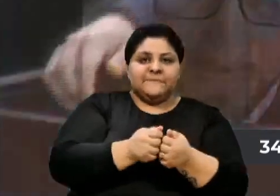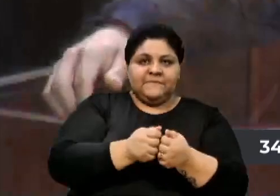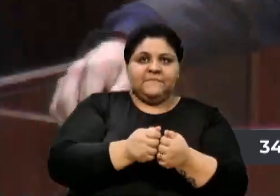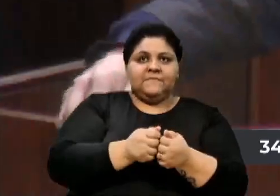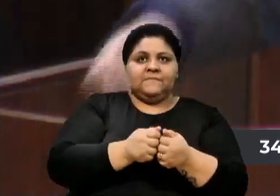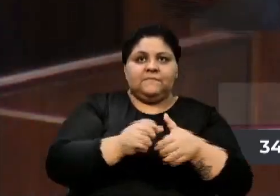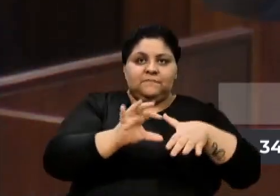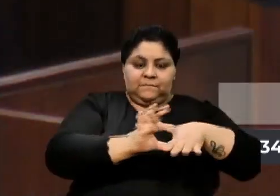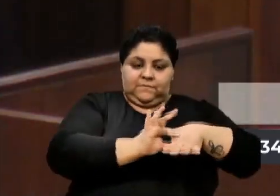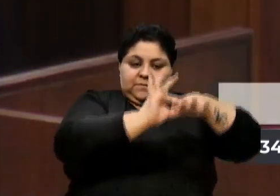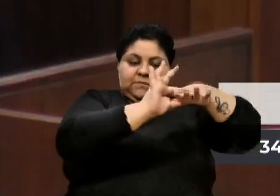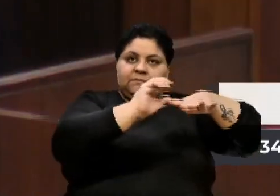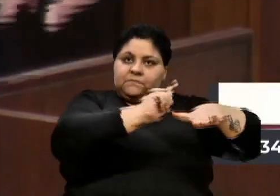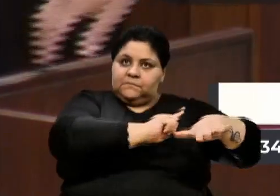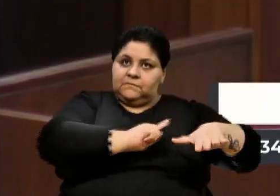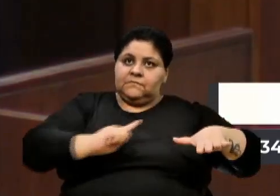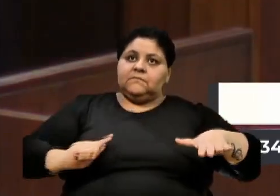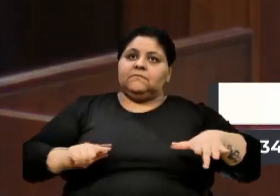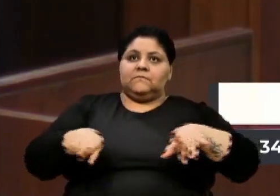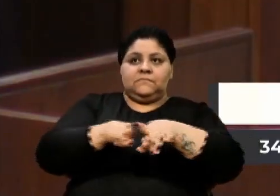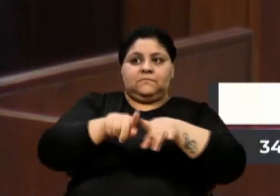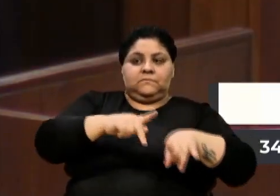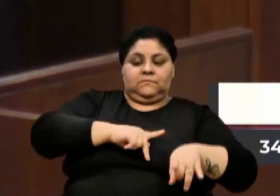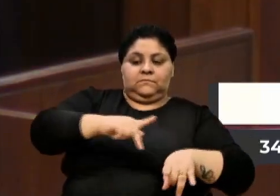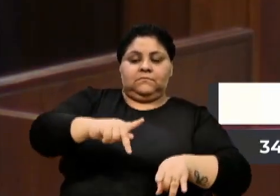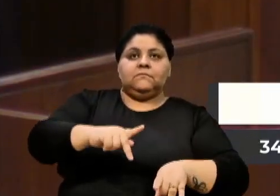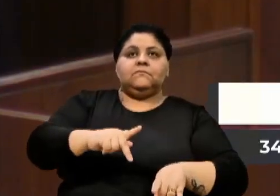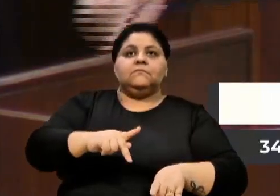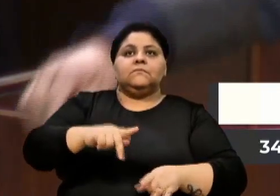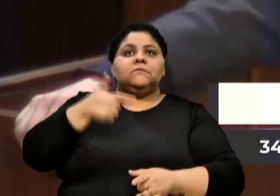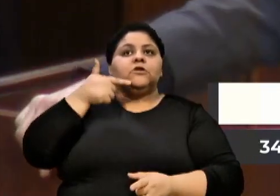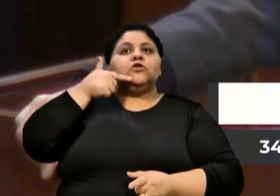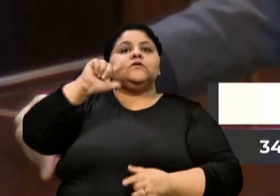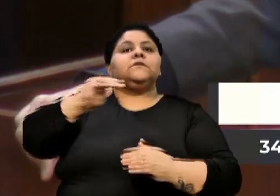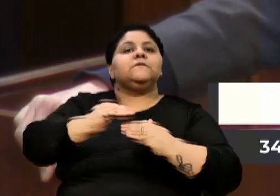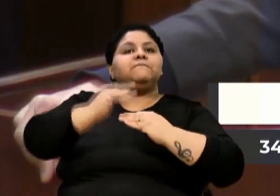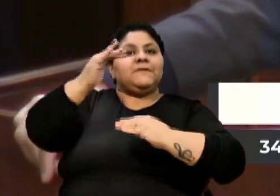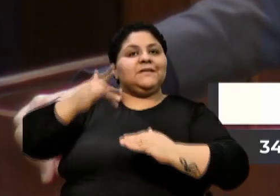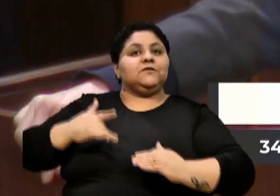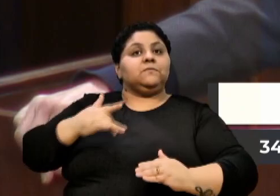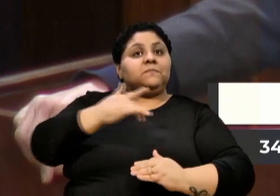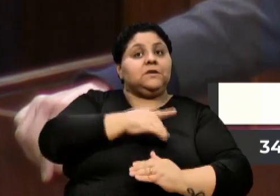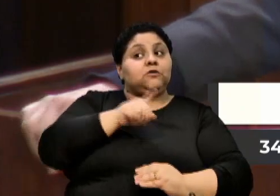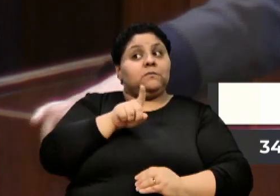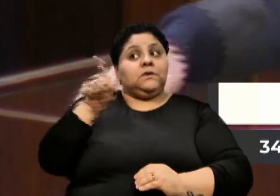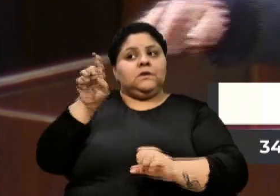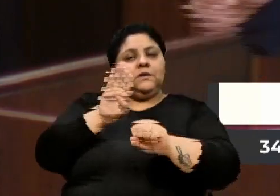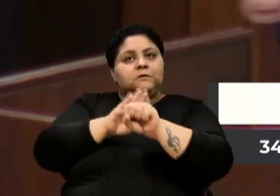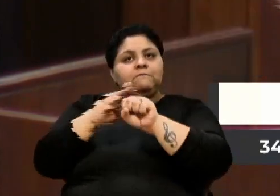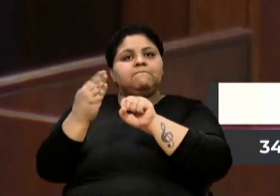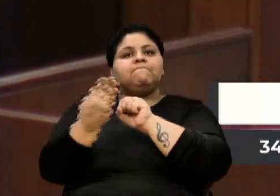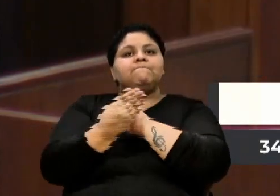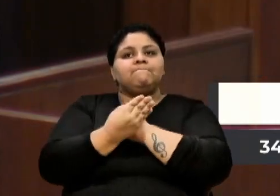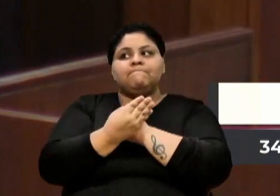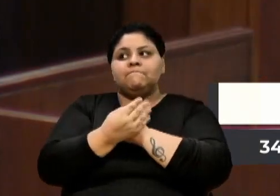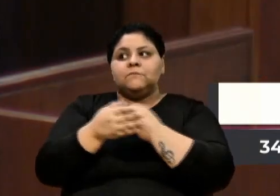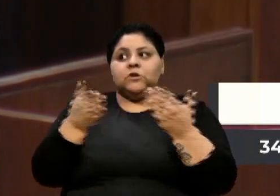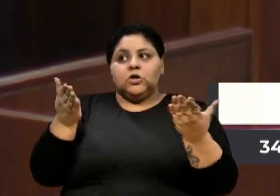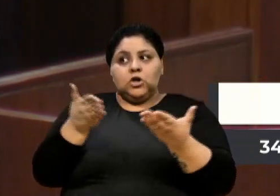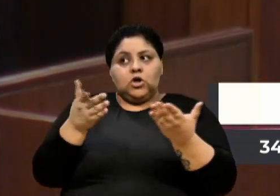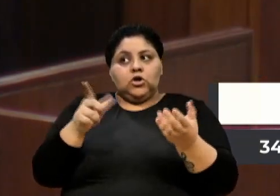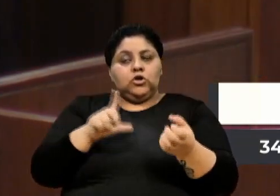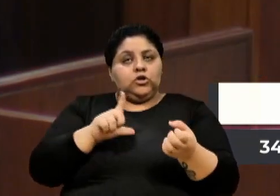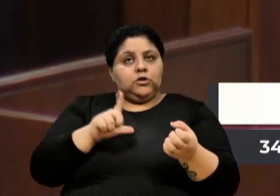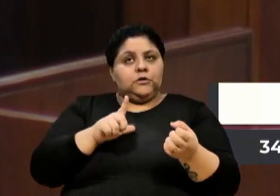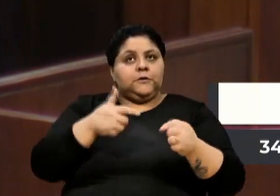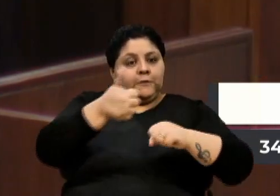de governo, juntamente com o presidente da comissão, dizendo aqui, ó, conseguimos mais um médico para aquele bairro. Hoje nós temos um profissional que